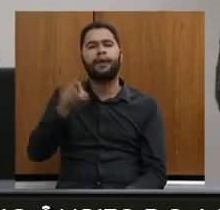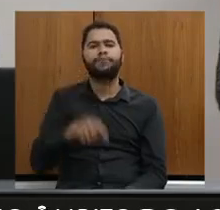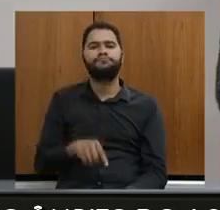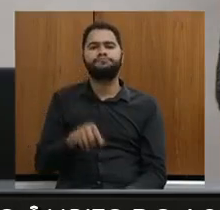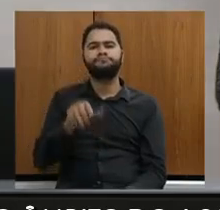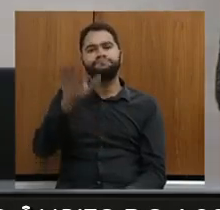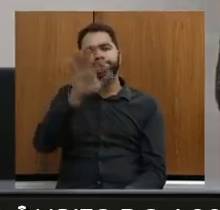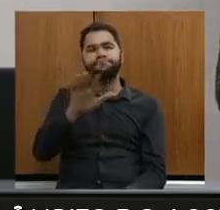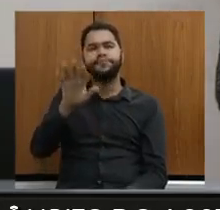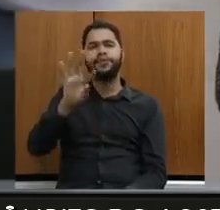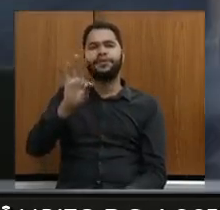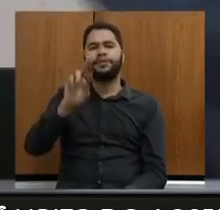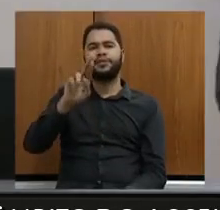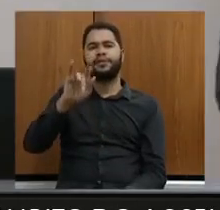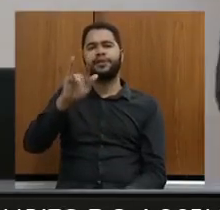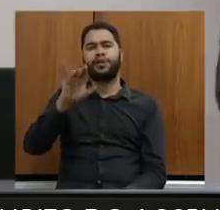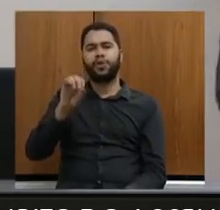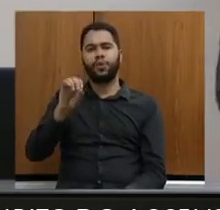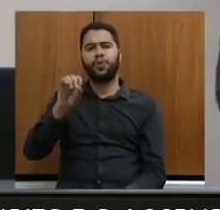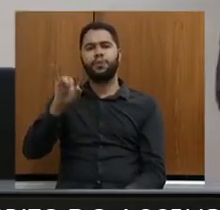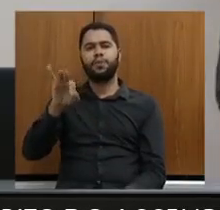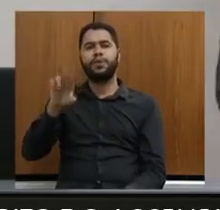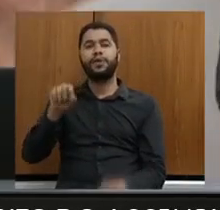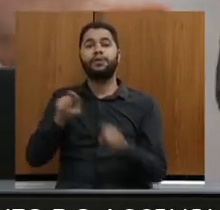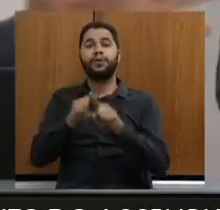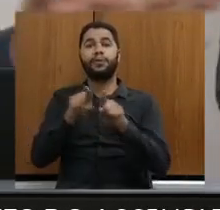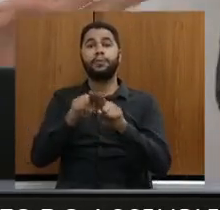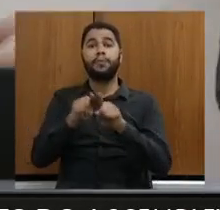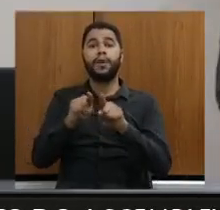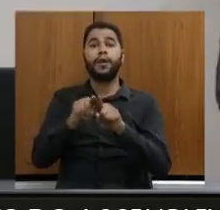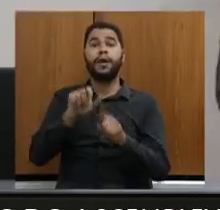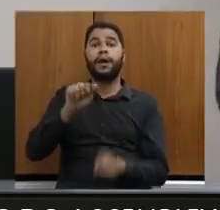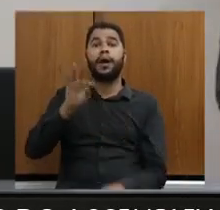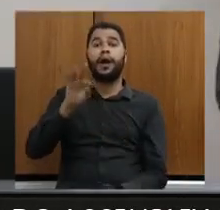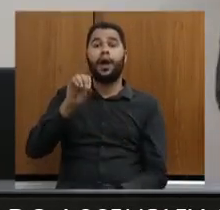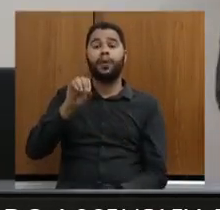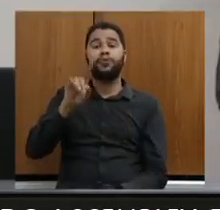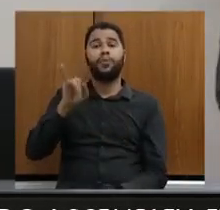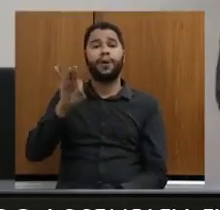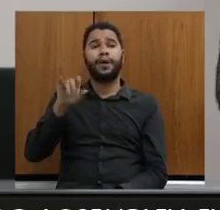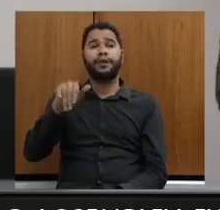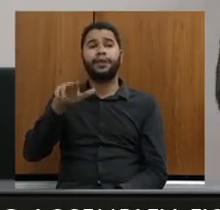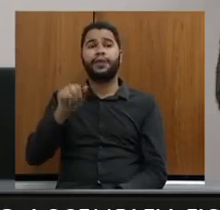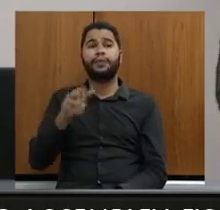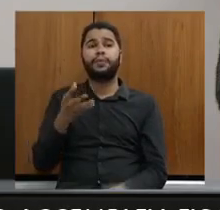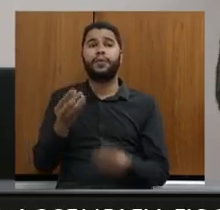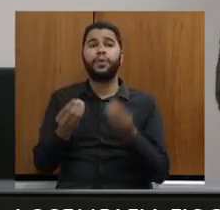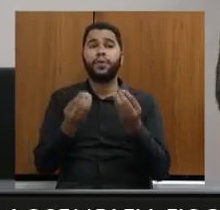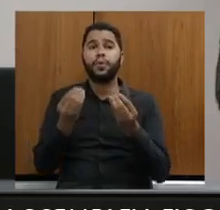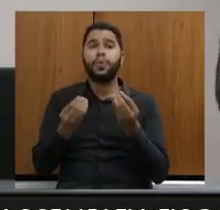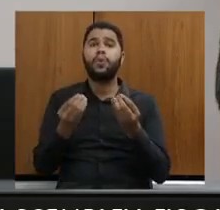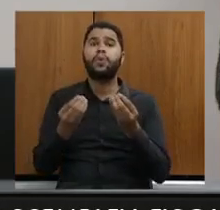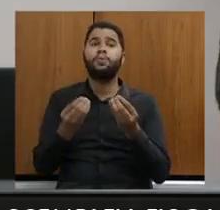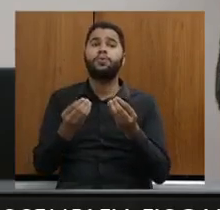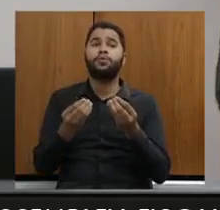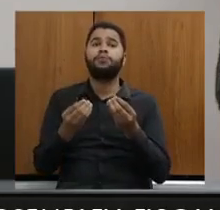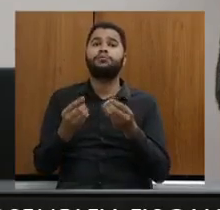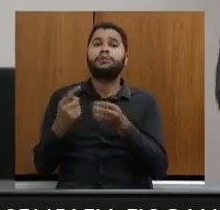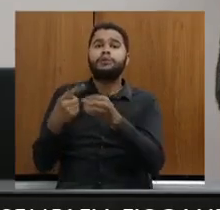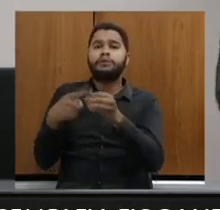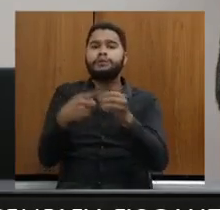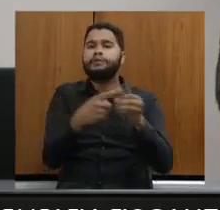Mineiro vá no Triângulo Mineiro e no alto Paranaíba e outros seis e o que é a 462 que sai de